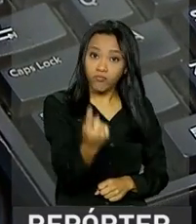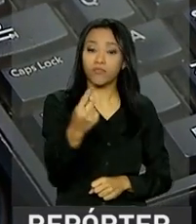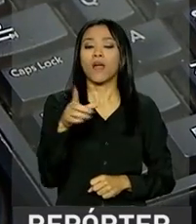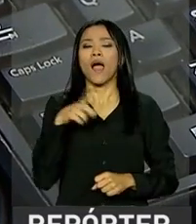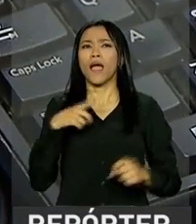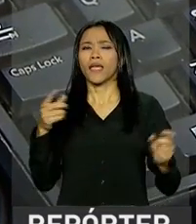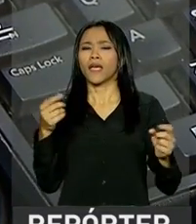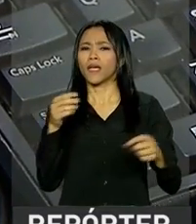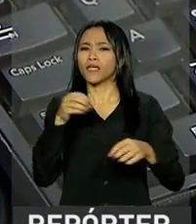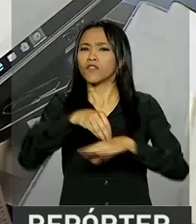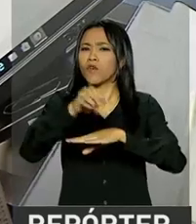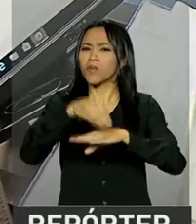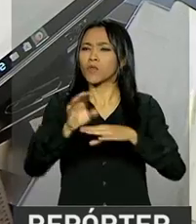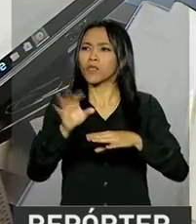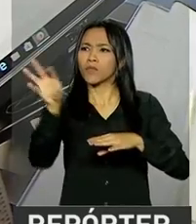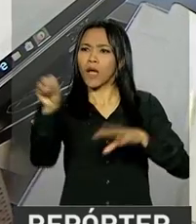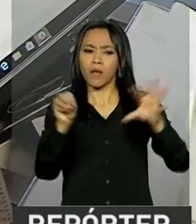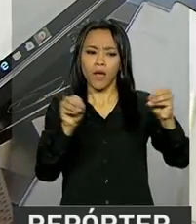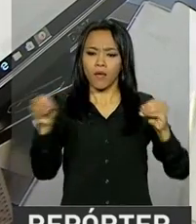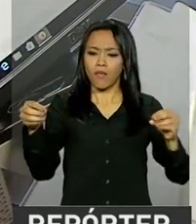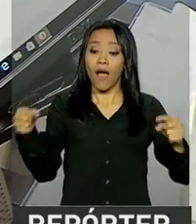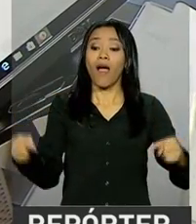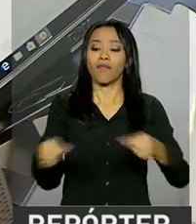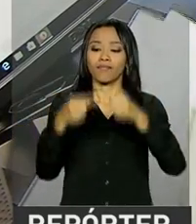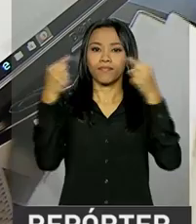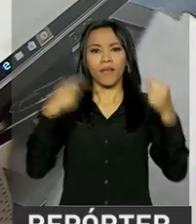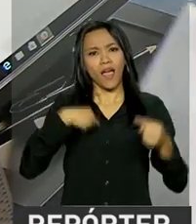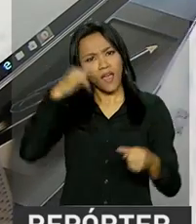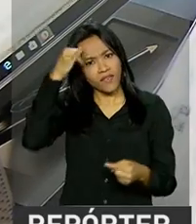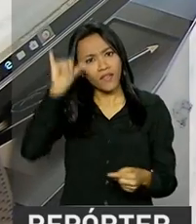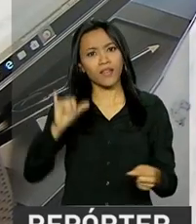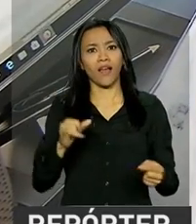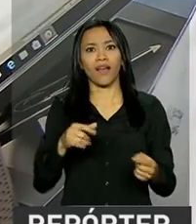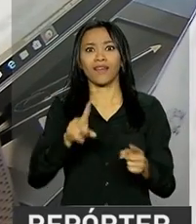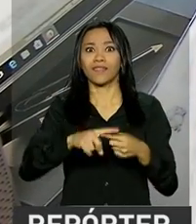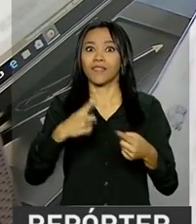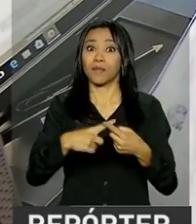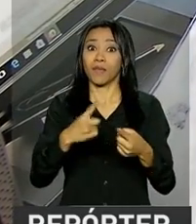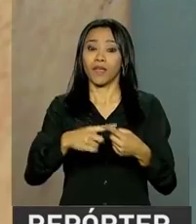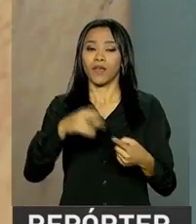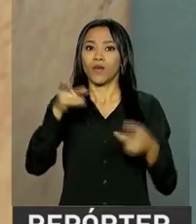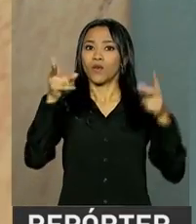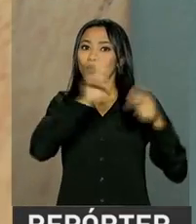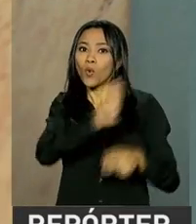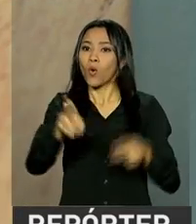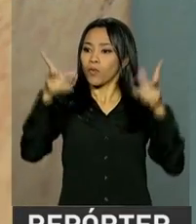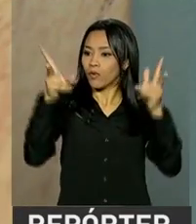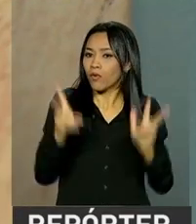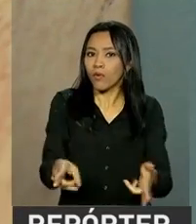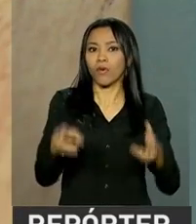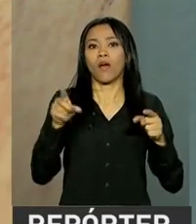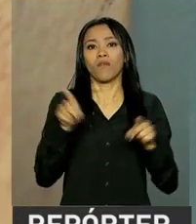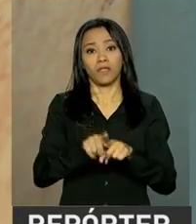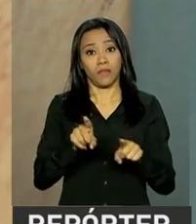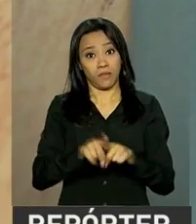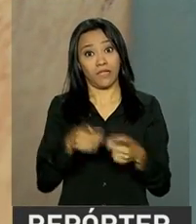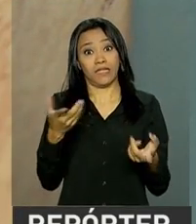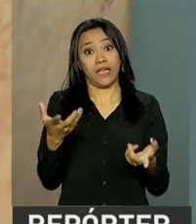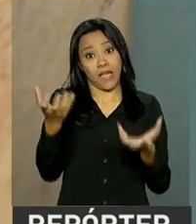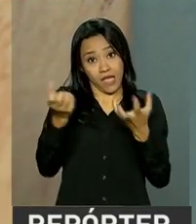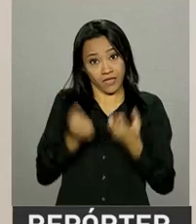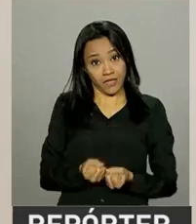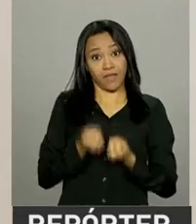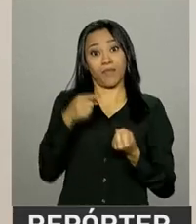cruzados na hora de emitir a medida evita fraudes duplicidade do documento e recebimento indevido de